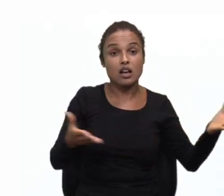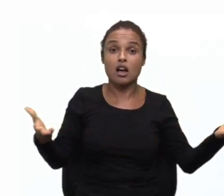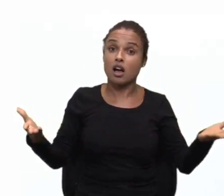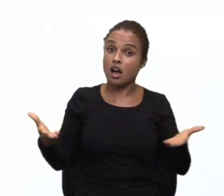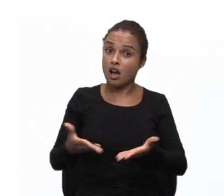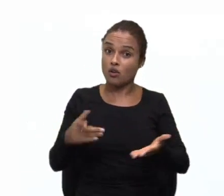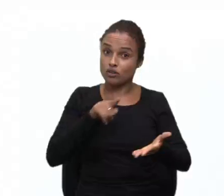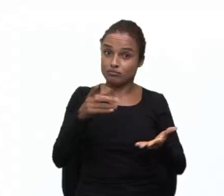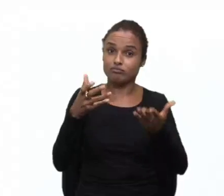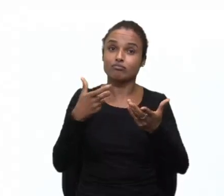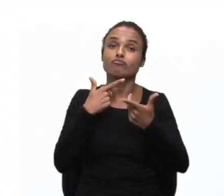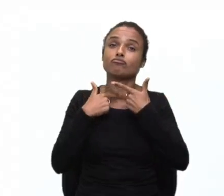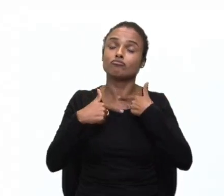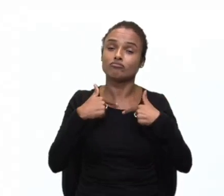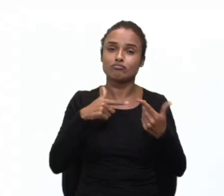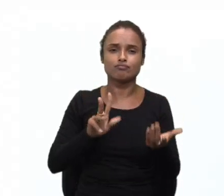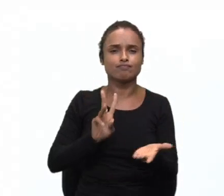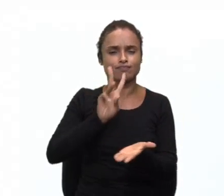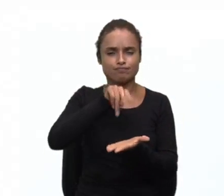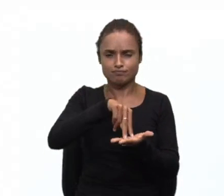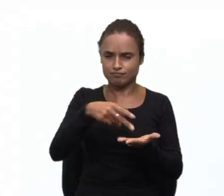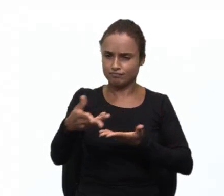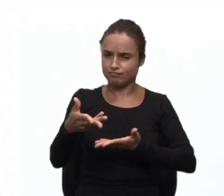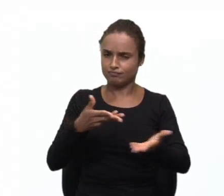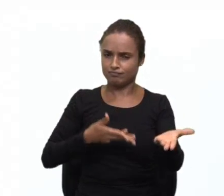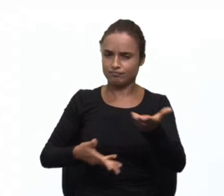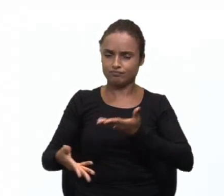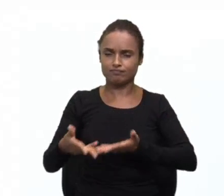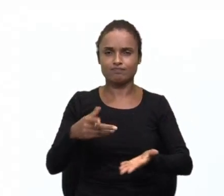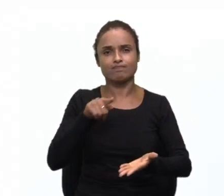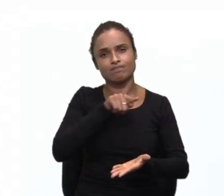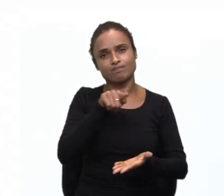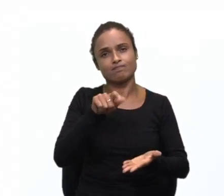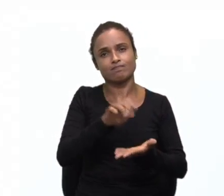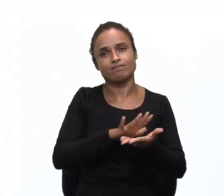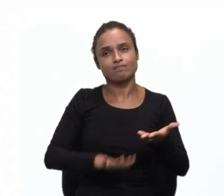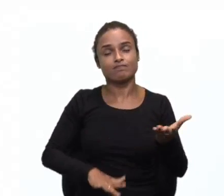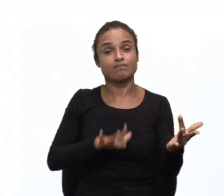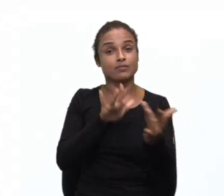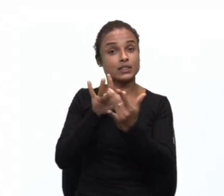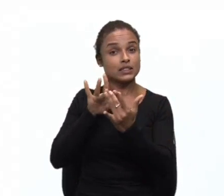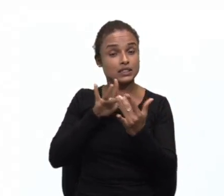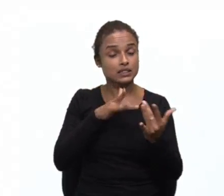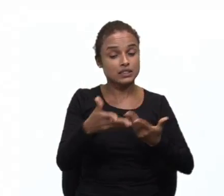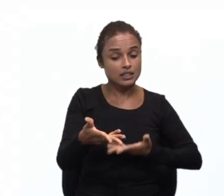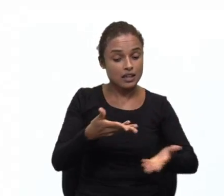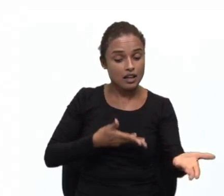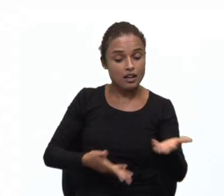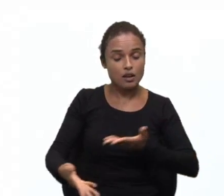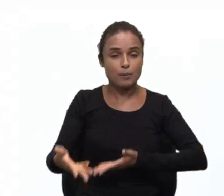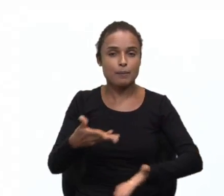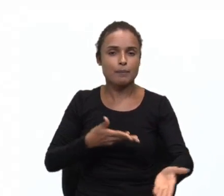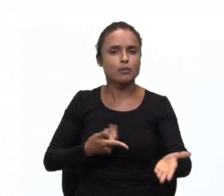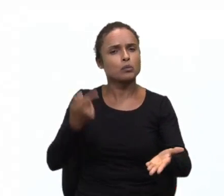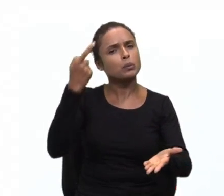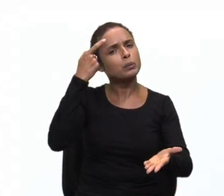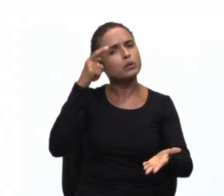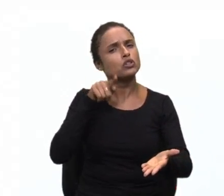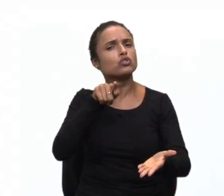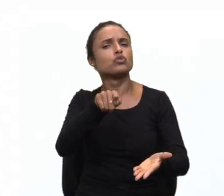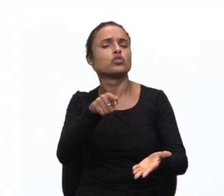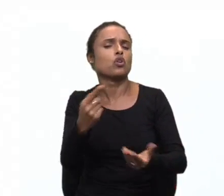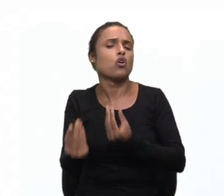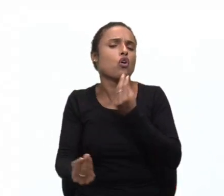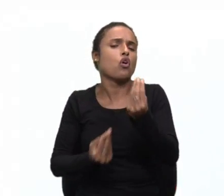de vocês. Vocês estão vendo aí, nós temos uma atividade de interação e pensando em diferentes atividades ligadas à